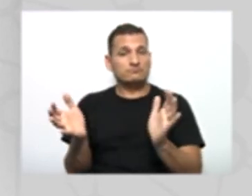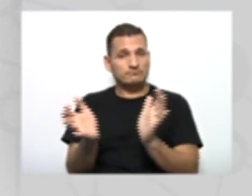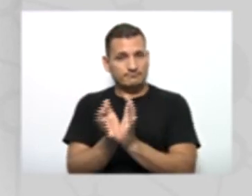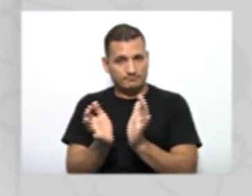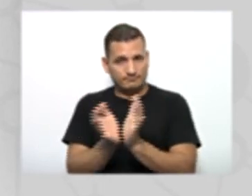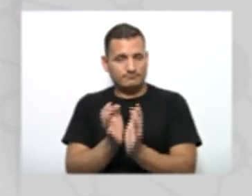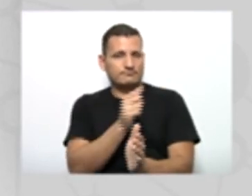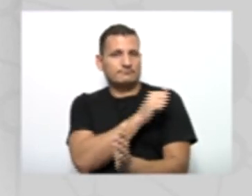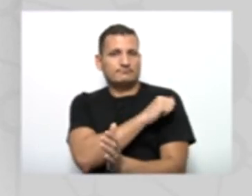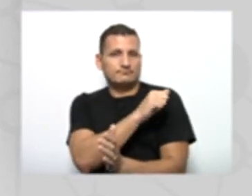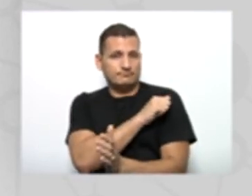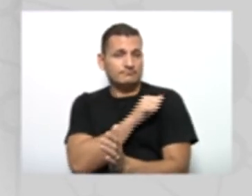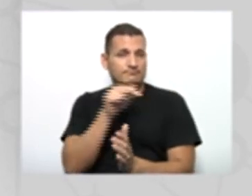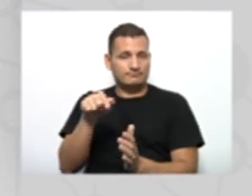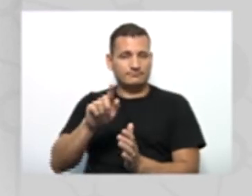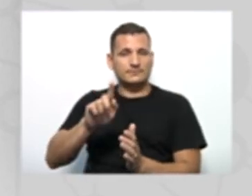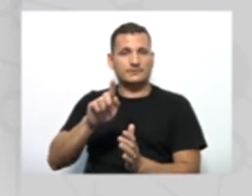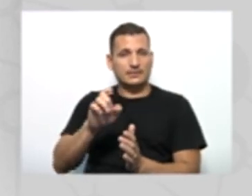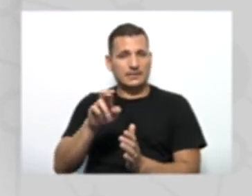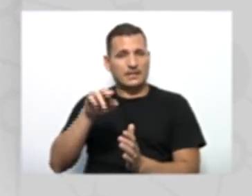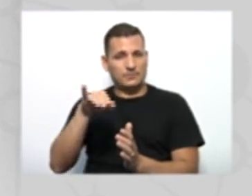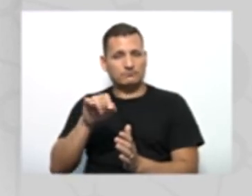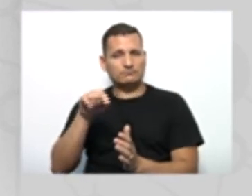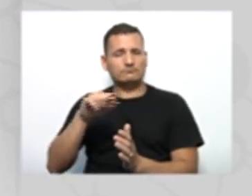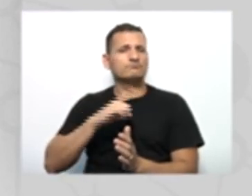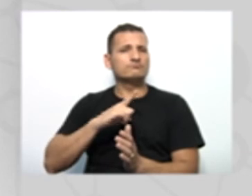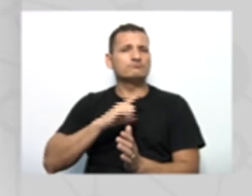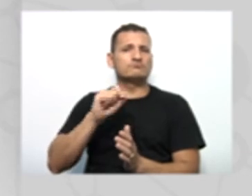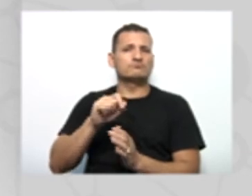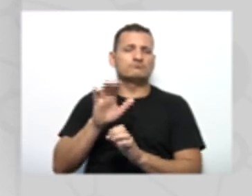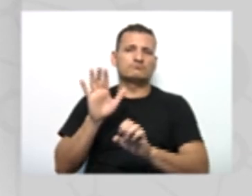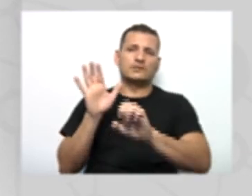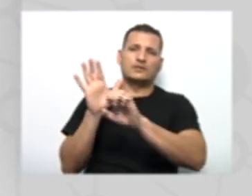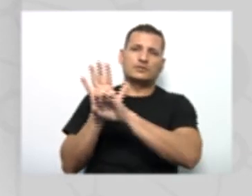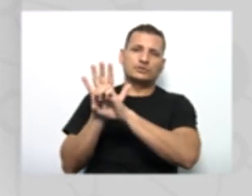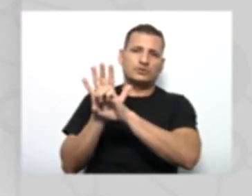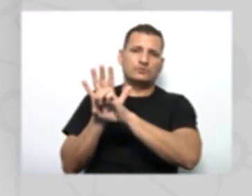poder viajar. Isso faz parte dos sonhos, né, dos brasileiros.